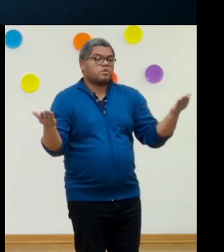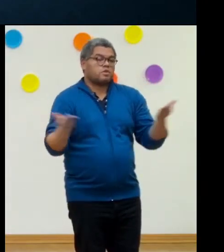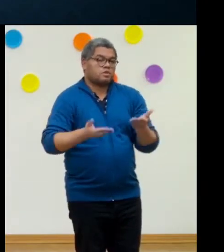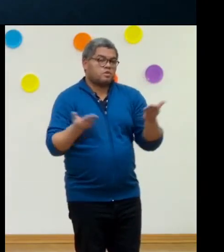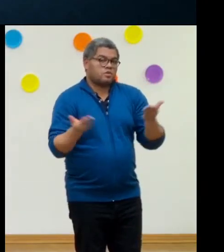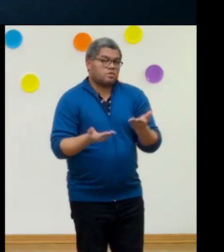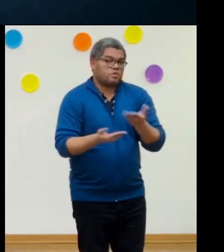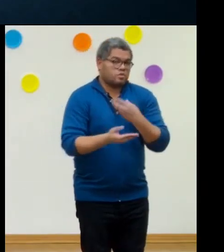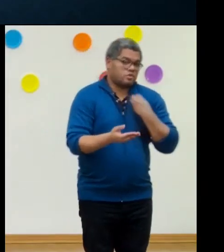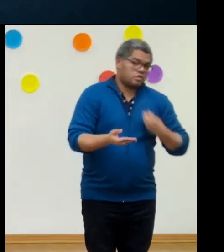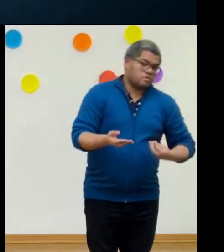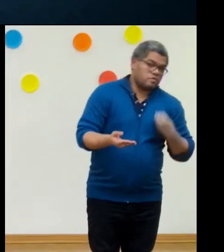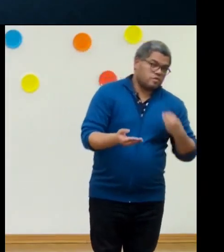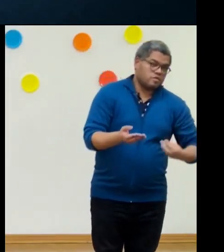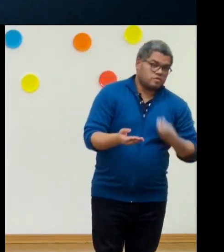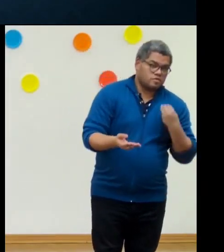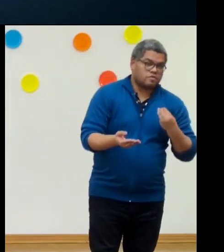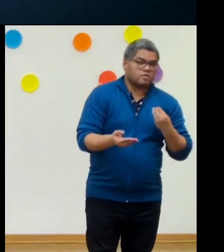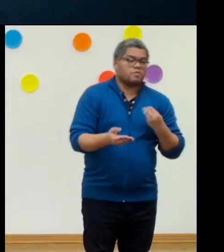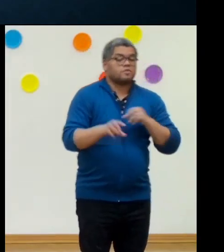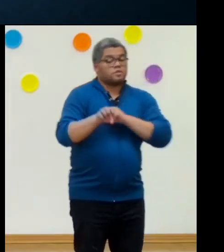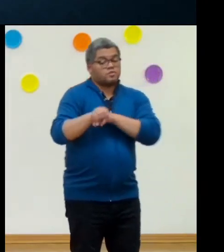filhos. É esse o mundo que você está.